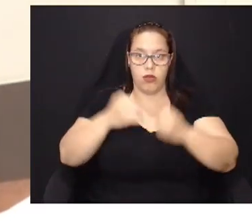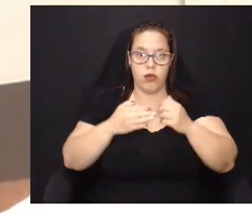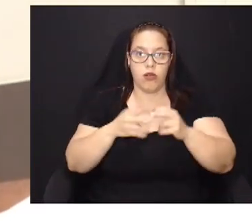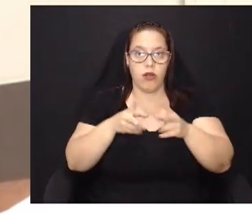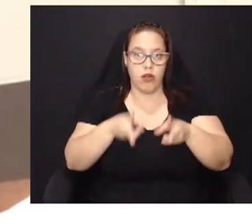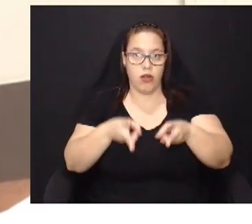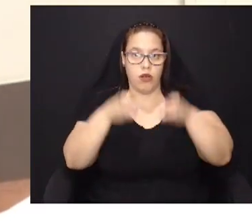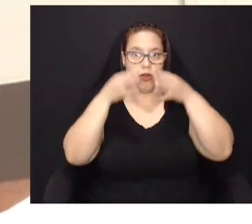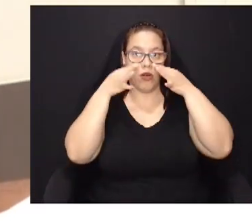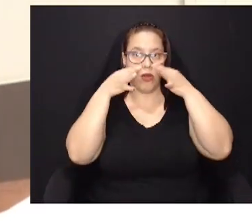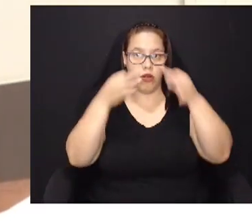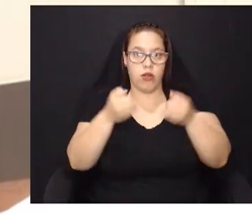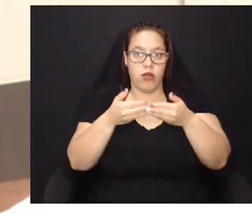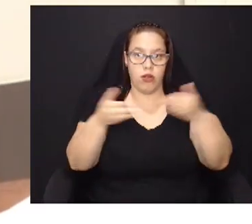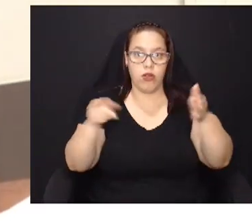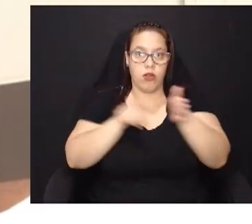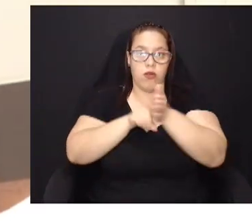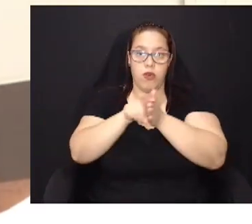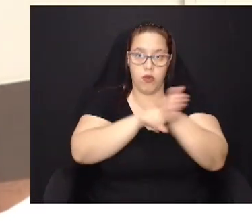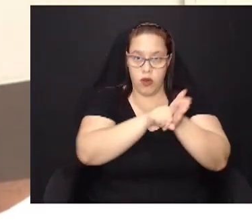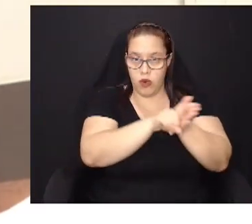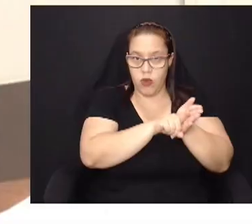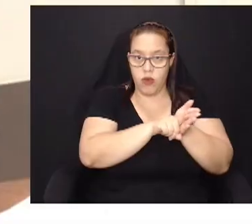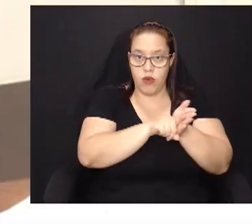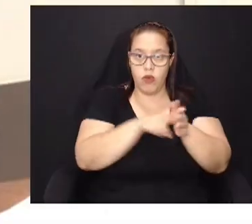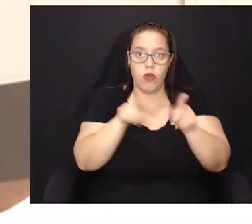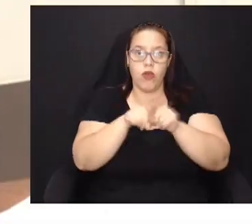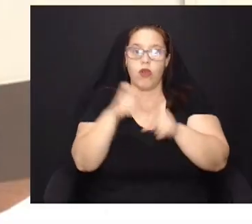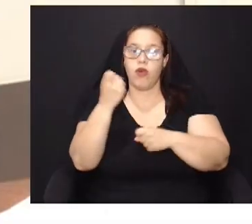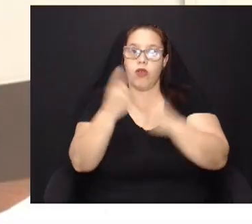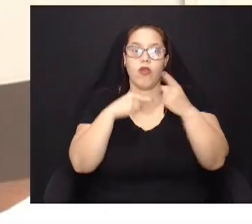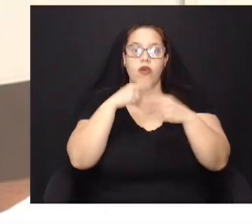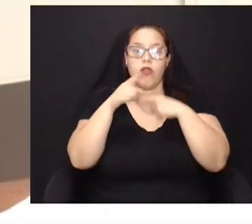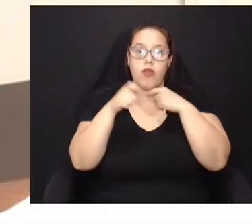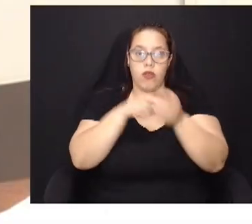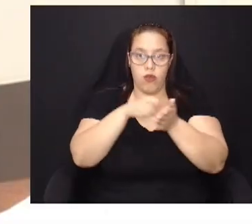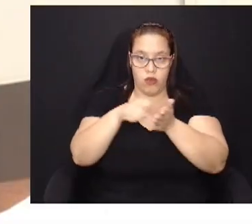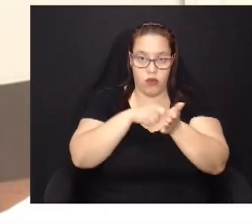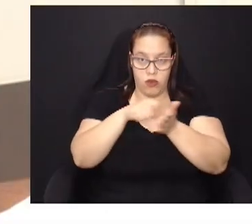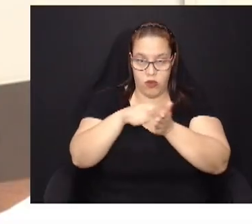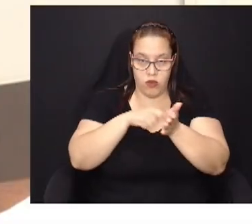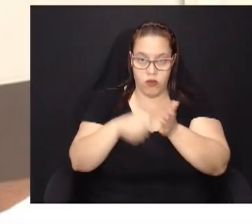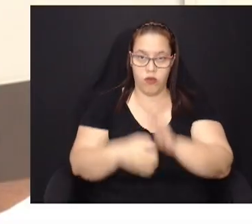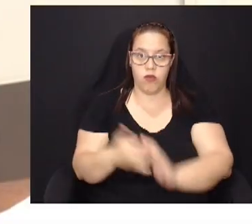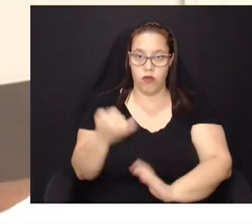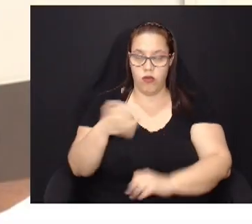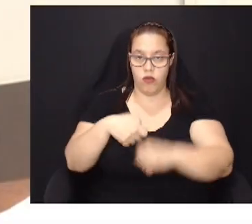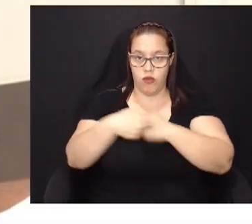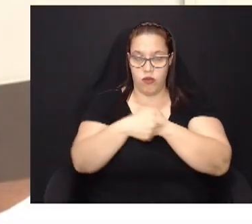atenção. Depois a gente vai abrir para perguntas e também alguma dúvida a gente vai anotando aqui para...